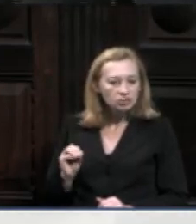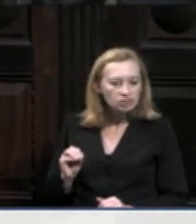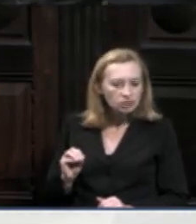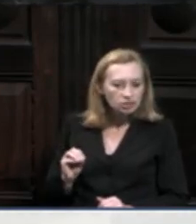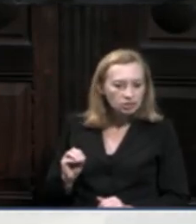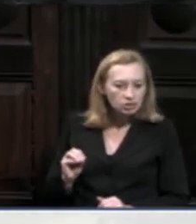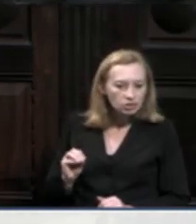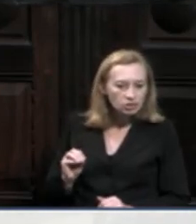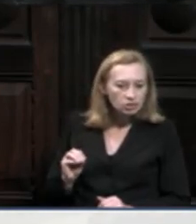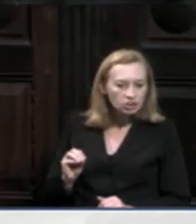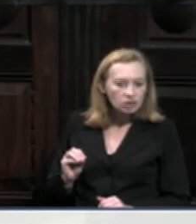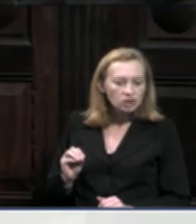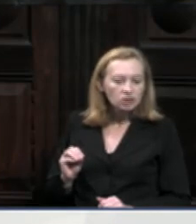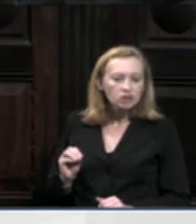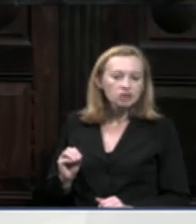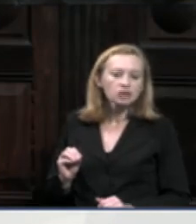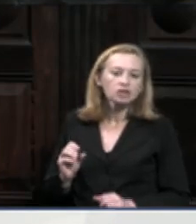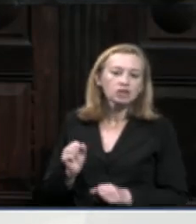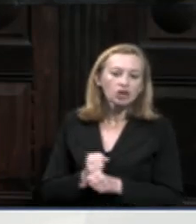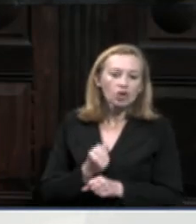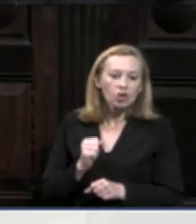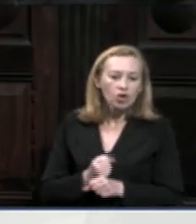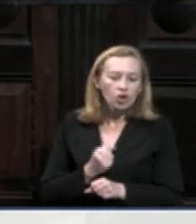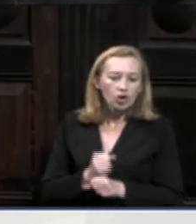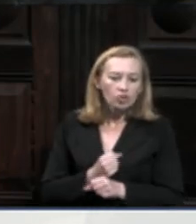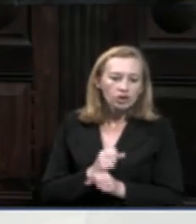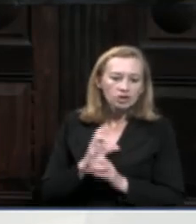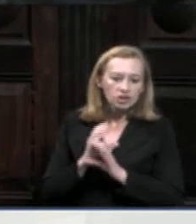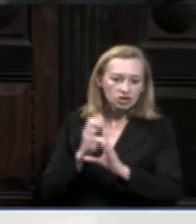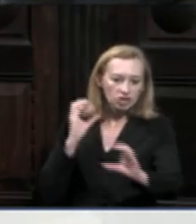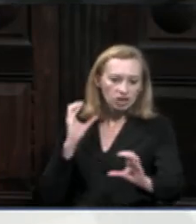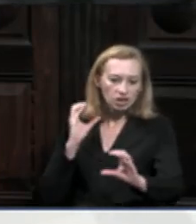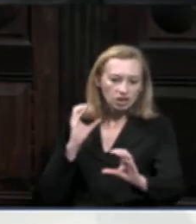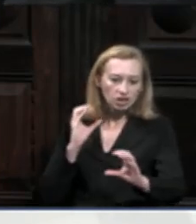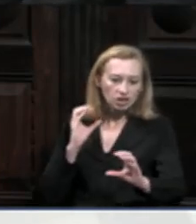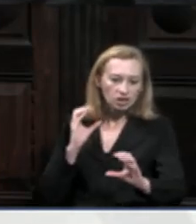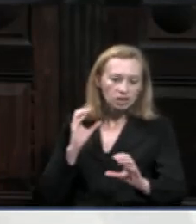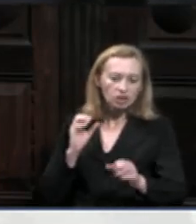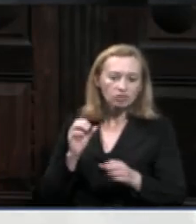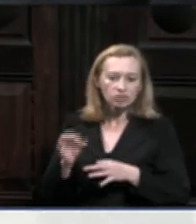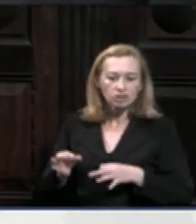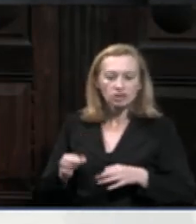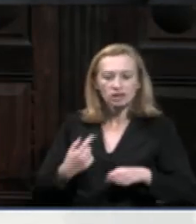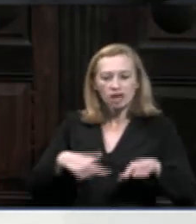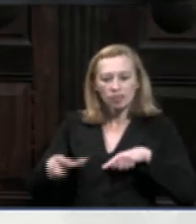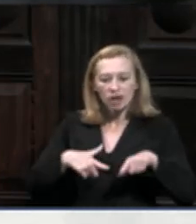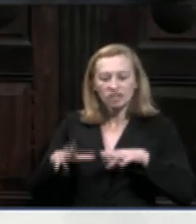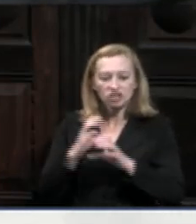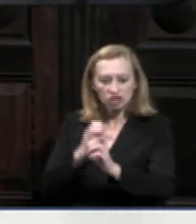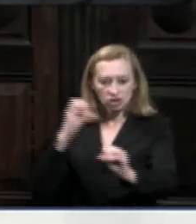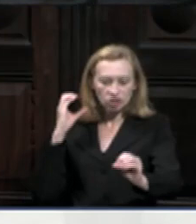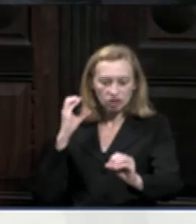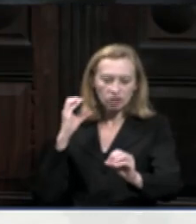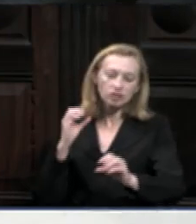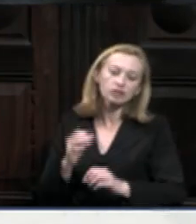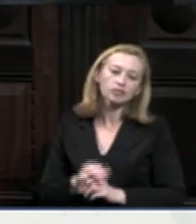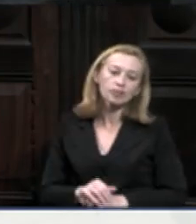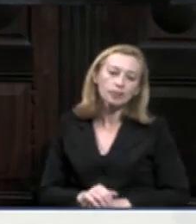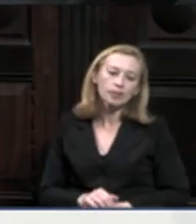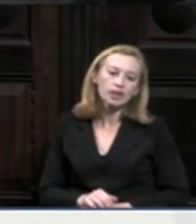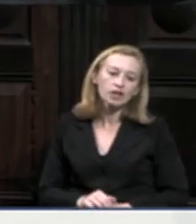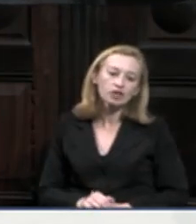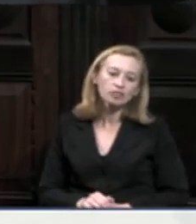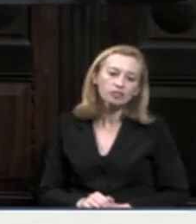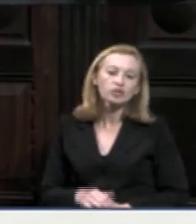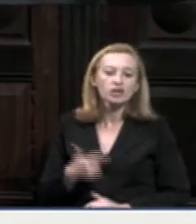em obras e serviços de engenharia executados pelo Estado do Rio de Janeiro. Então, serviços de engenharia, não serviços públicos. Obras e serviços de engenharia, na